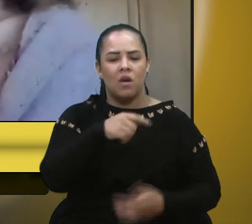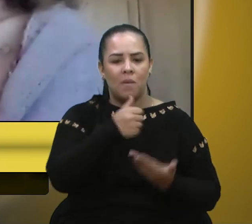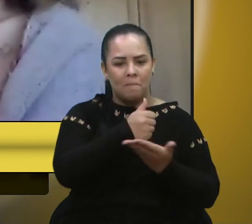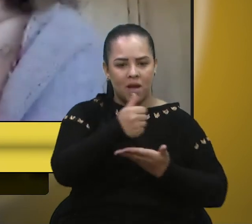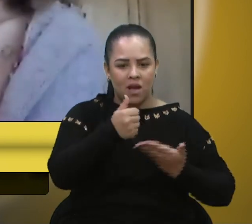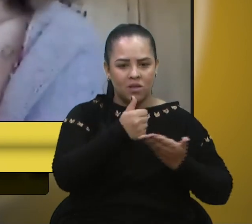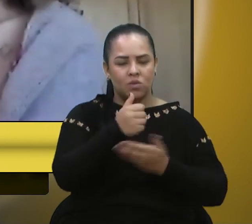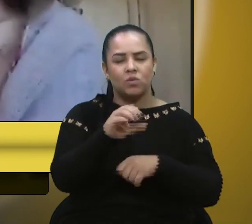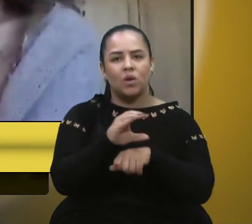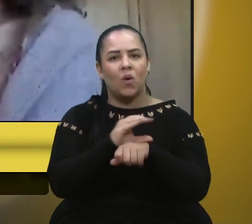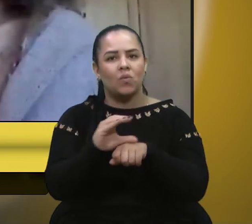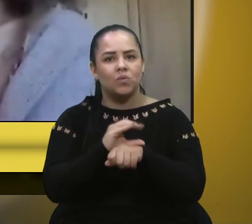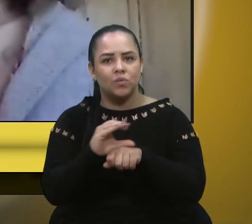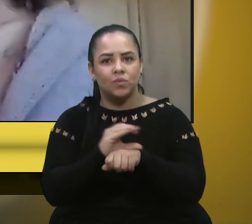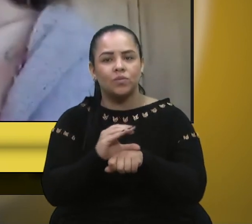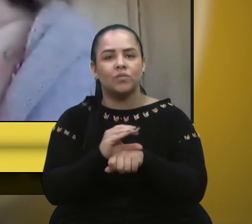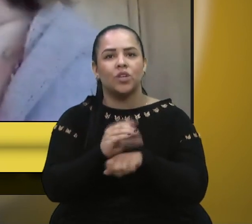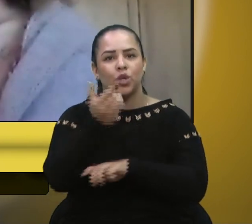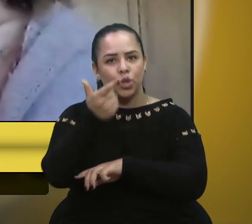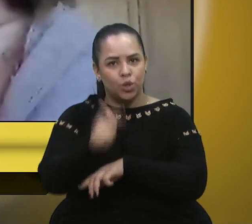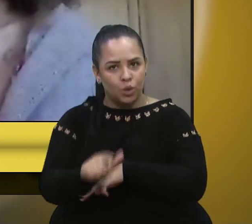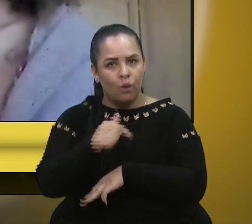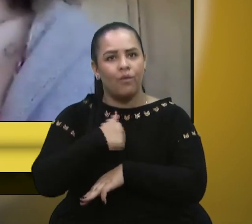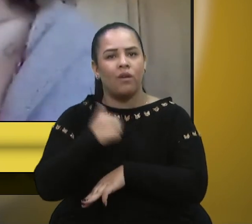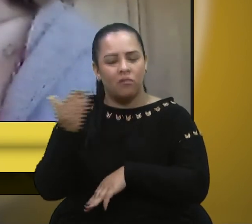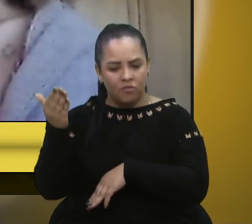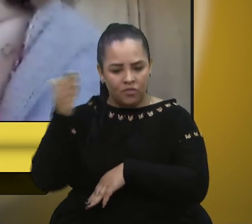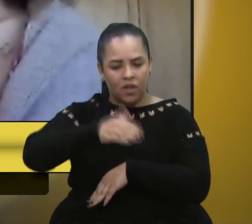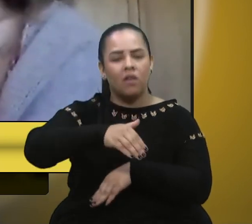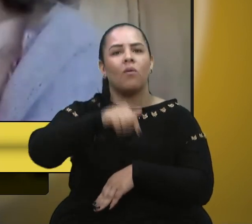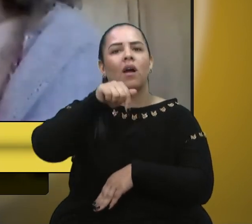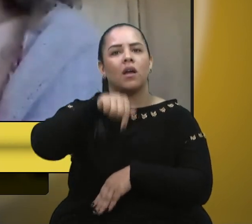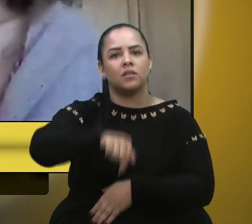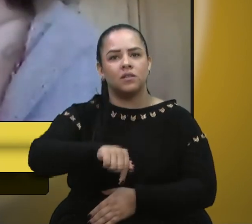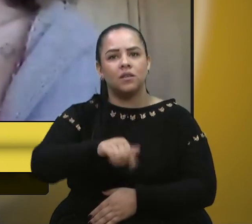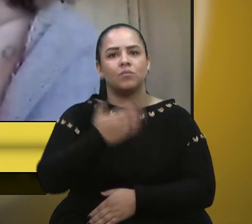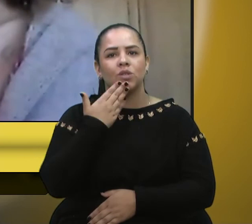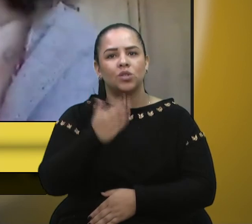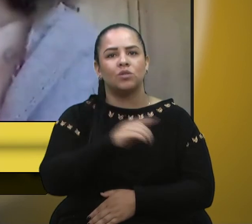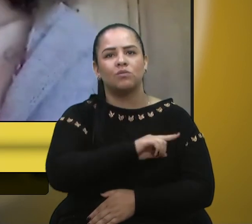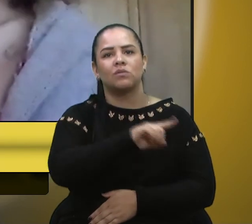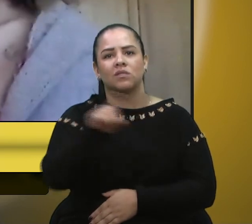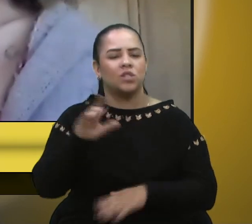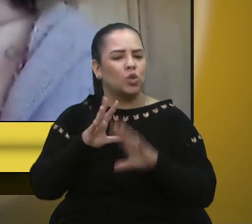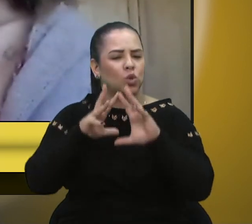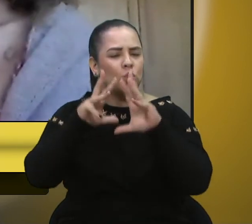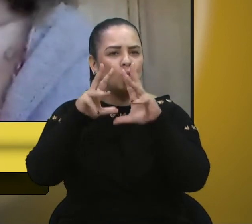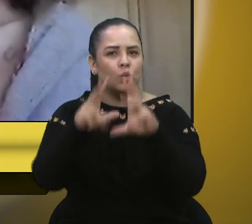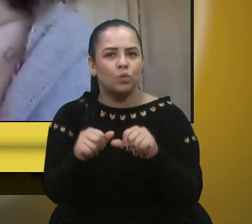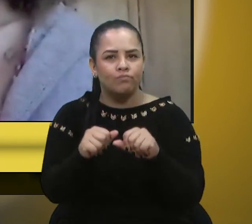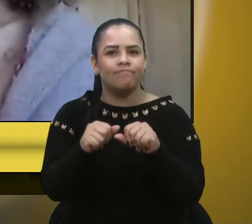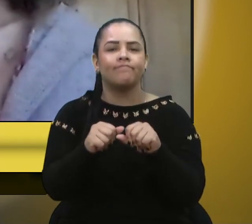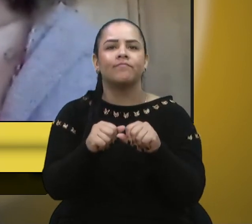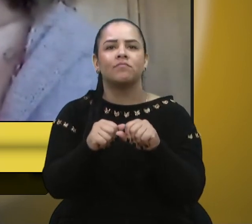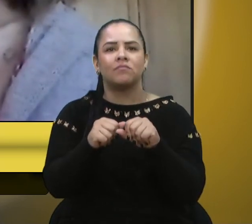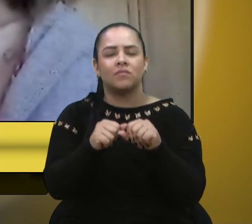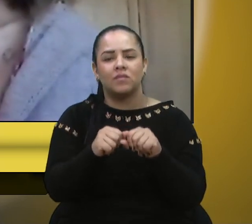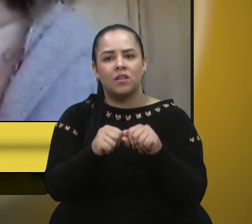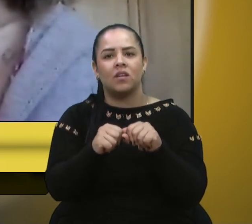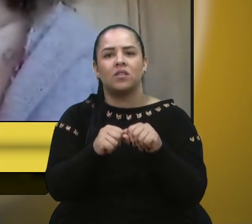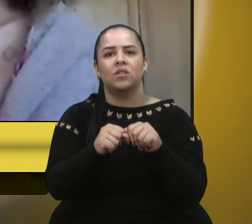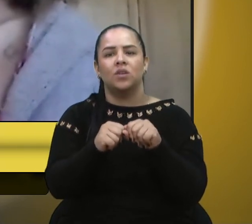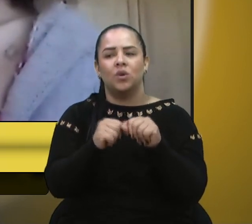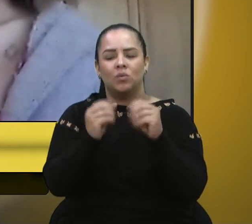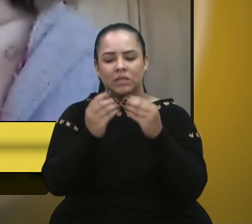E é por isso que, mais uma vez, eu venho a plenário pedir a todos e todas a sensibilidade com essa